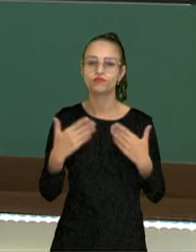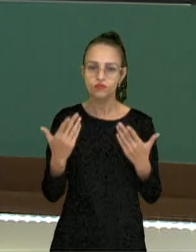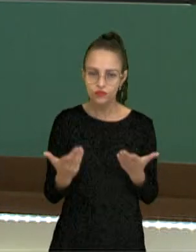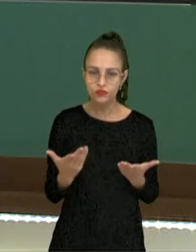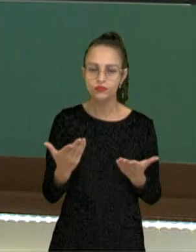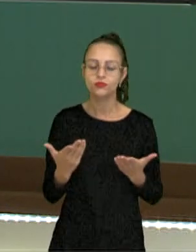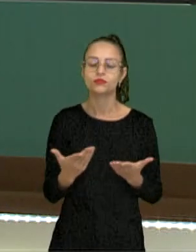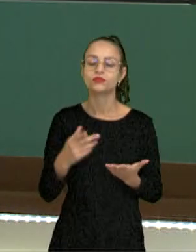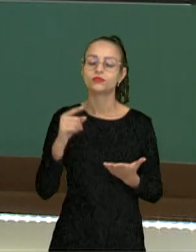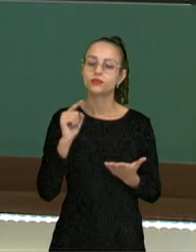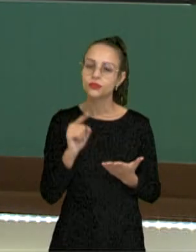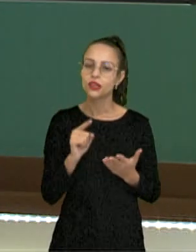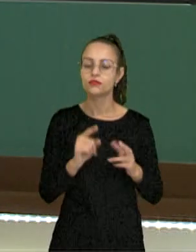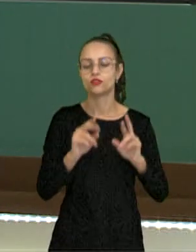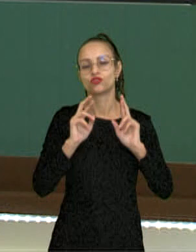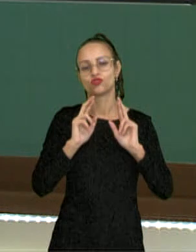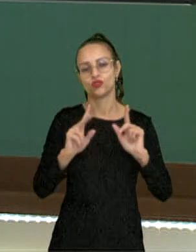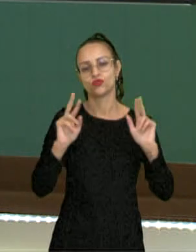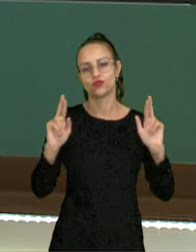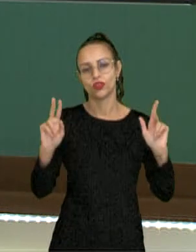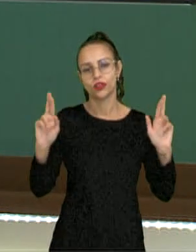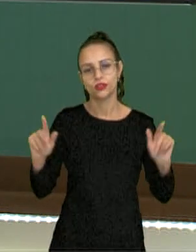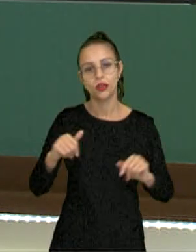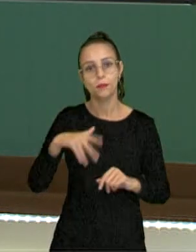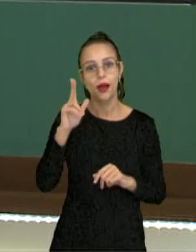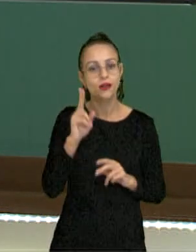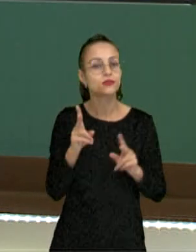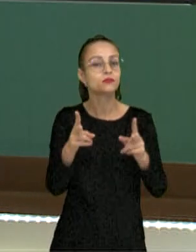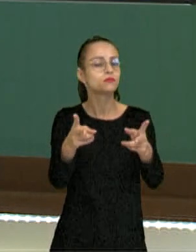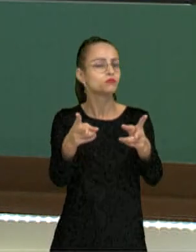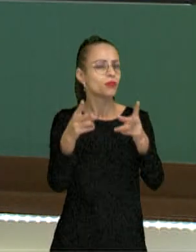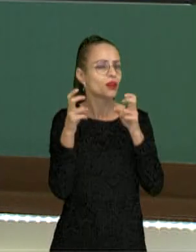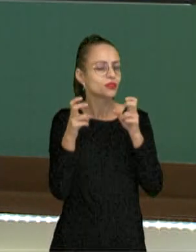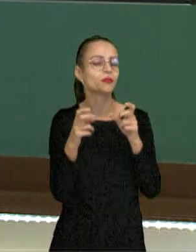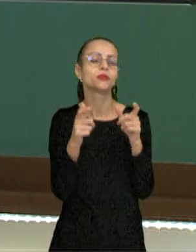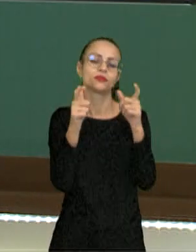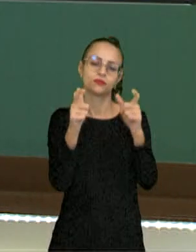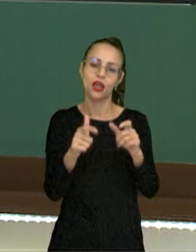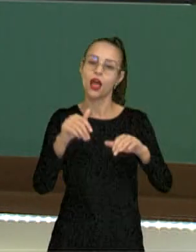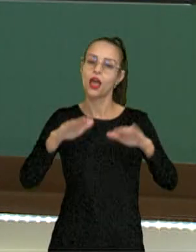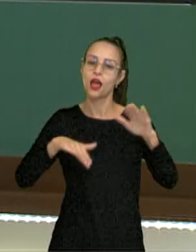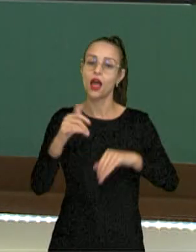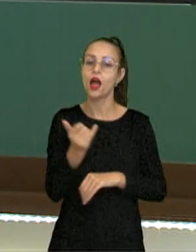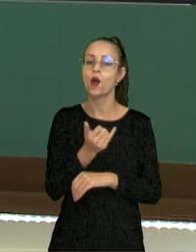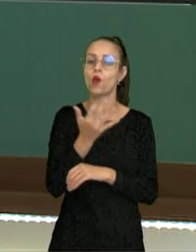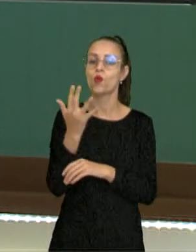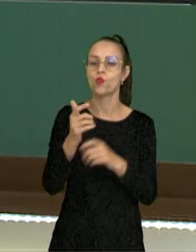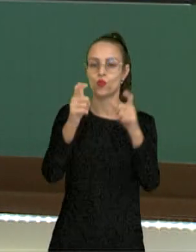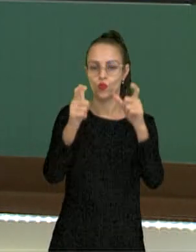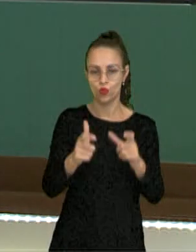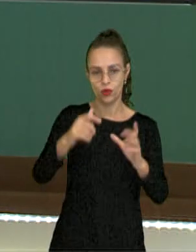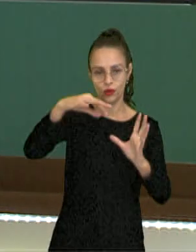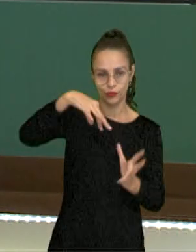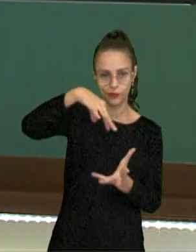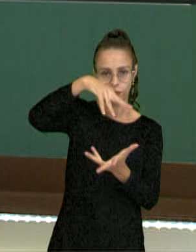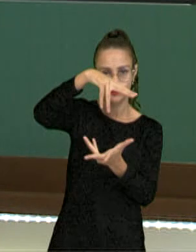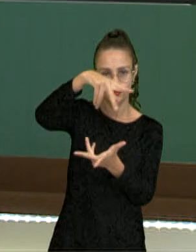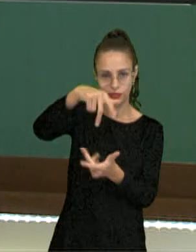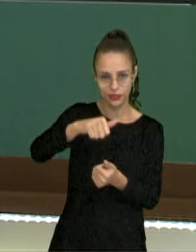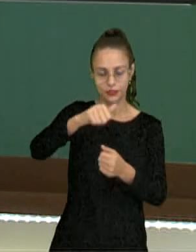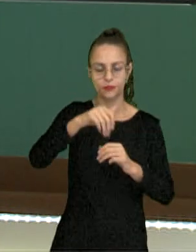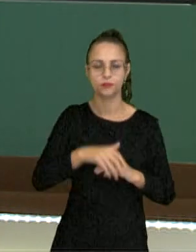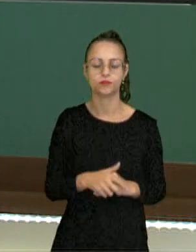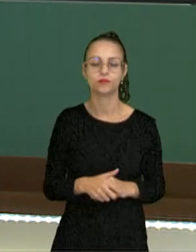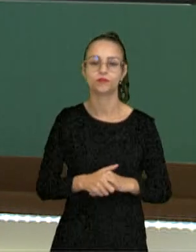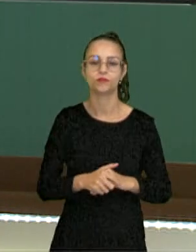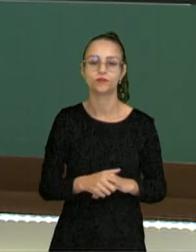Então, essas diferenças são mais percebidas em determinadas partes do planeta Terra, certo? Das estações